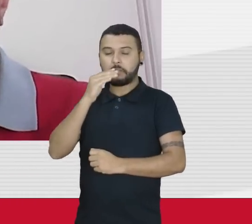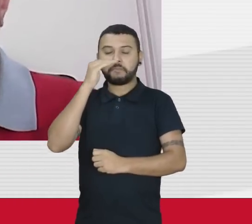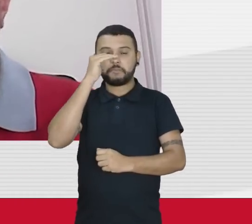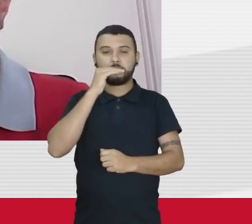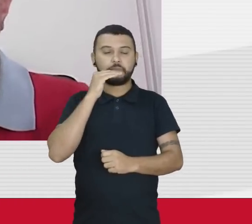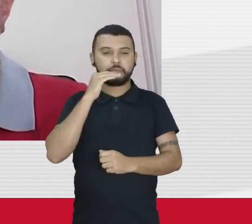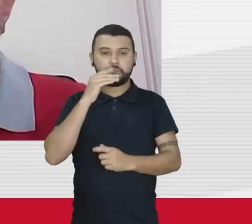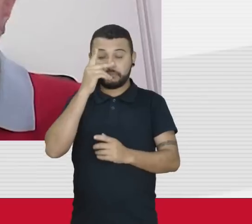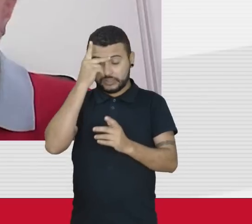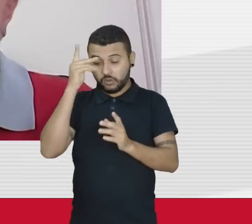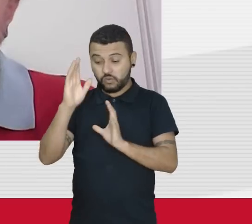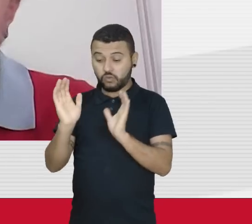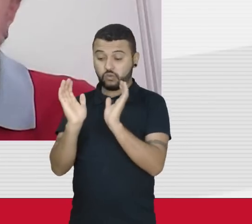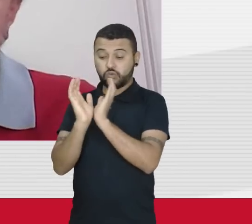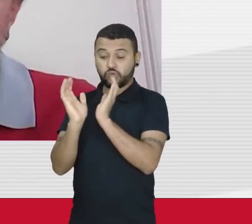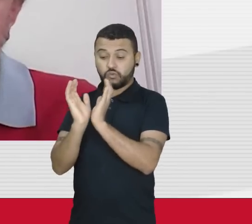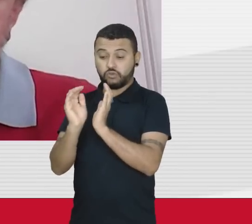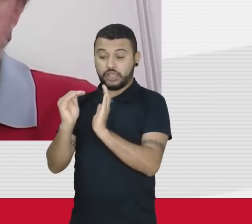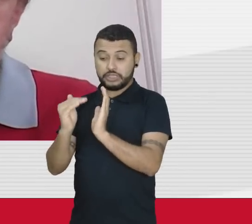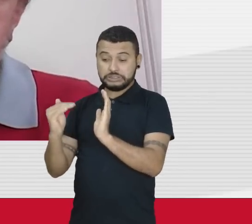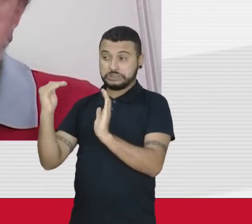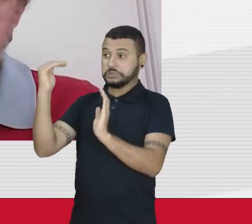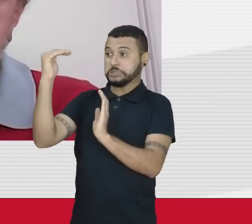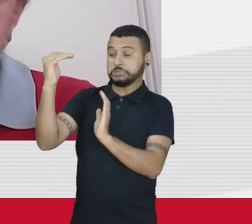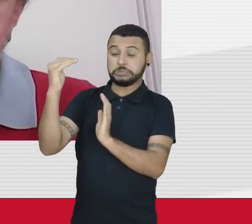pessoal que hoje está